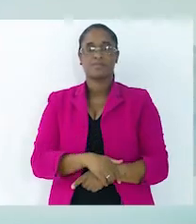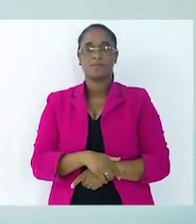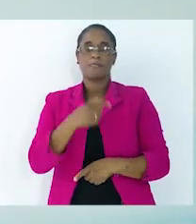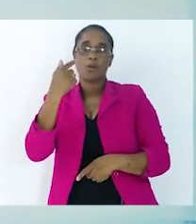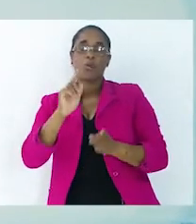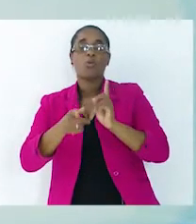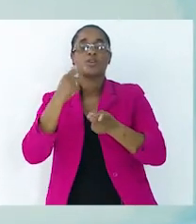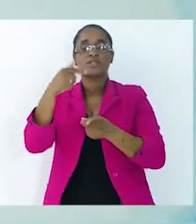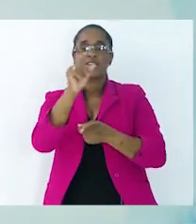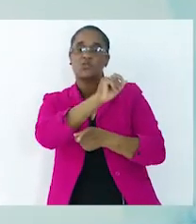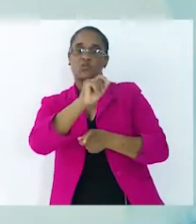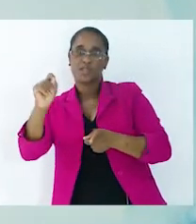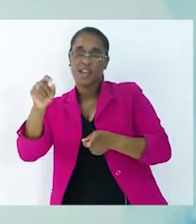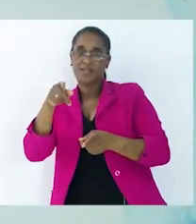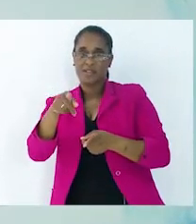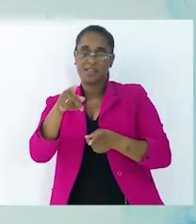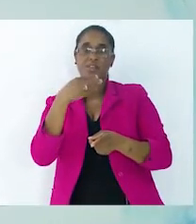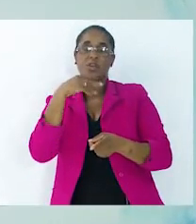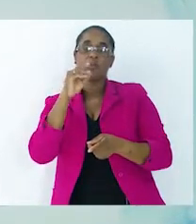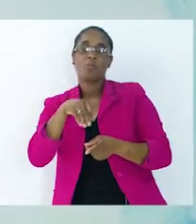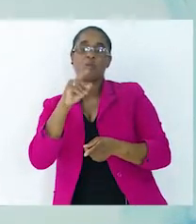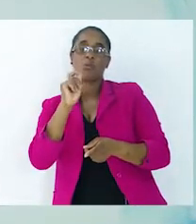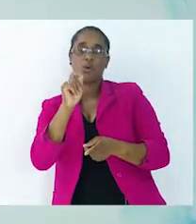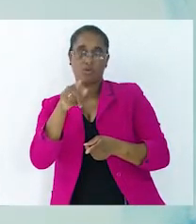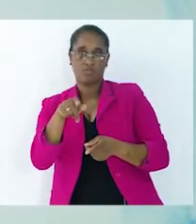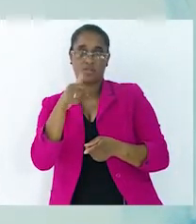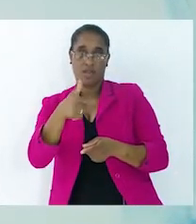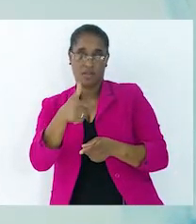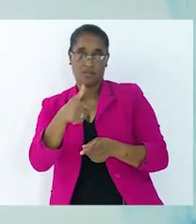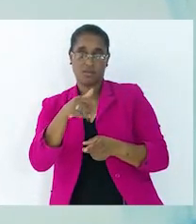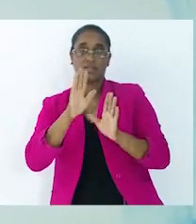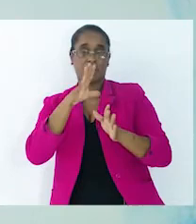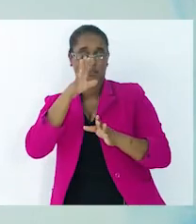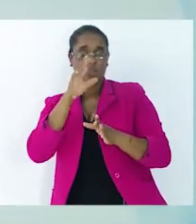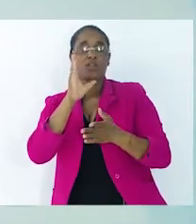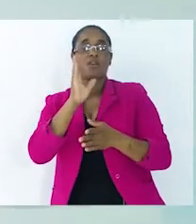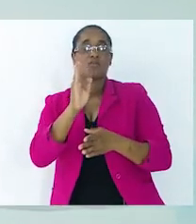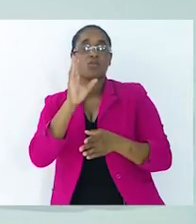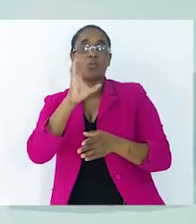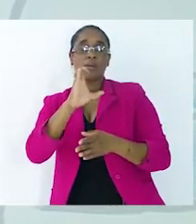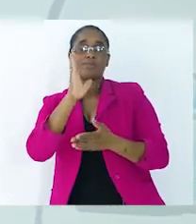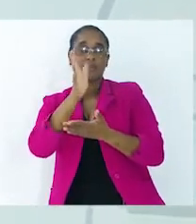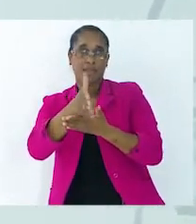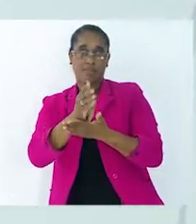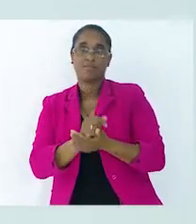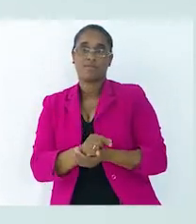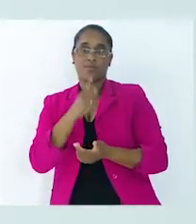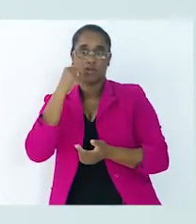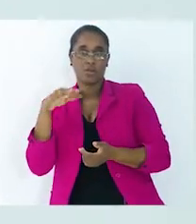que está sublinhado, destacado pelo seu pronome correspondente. Já dissemos, tem a função de complemento direto. Então, o menino